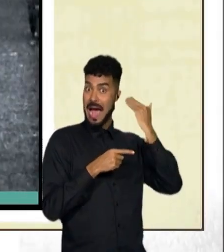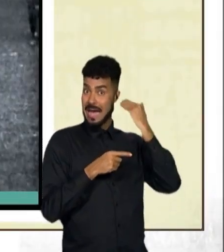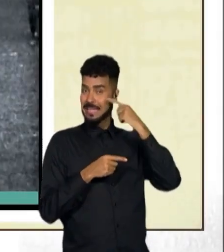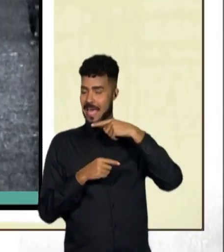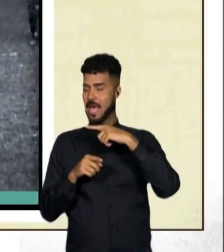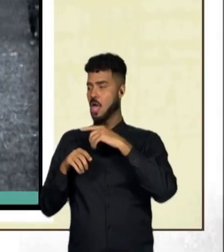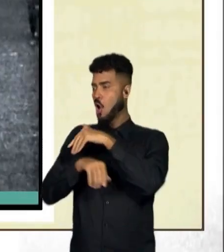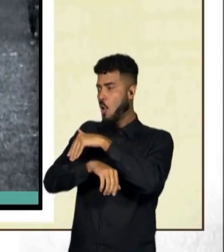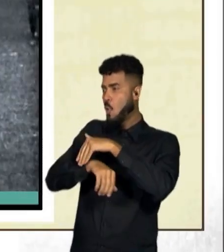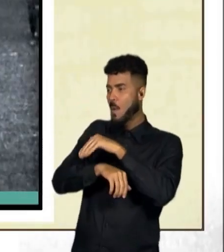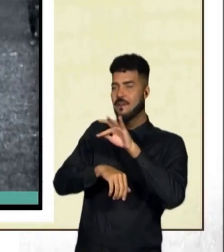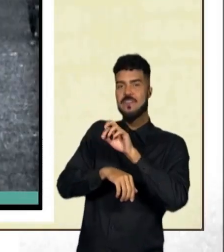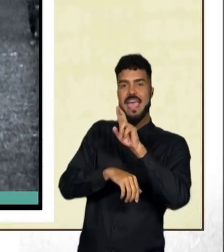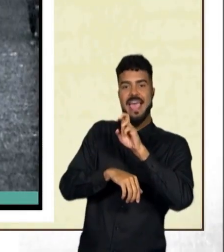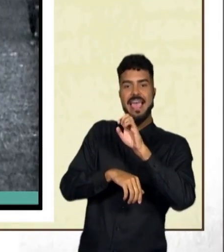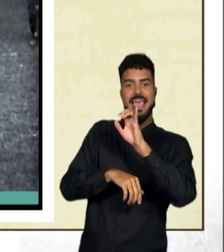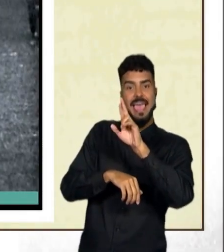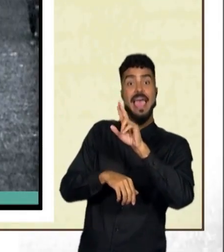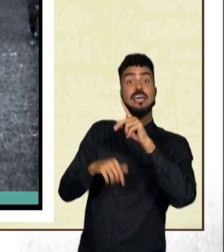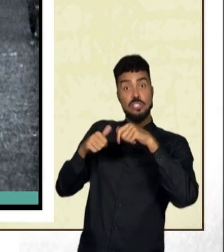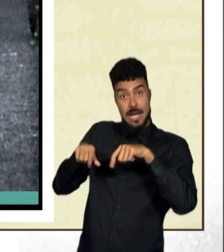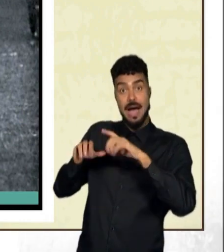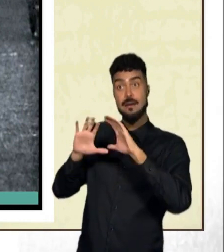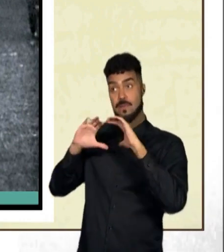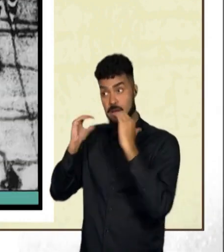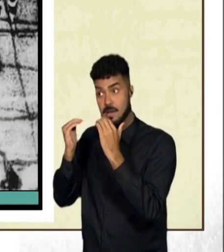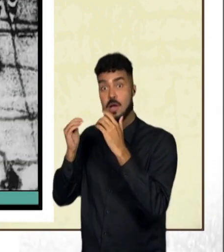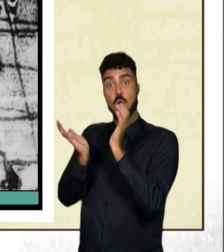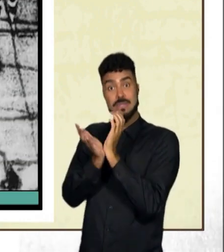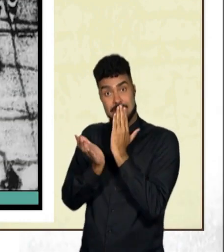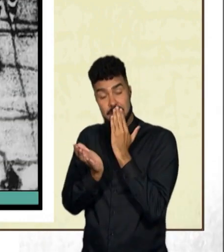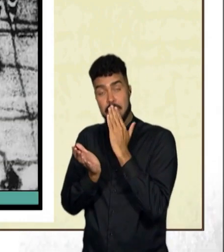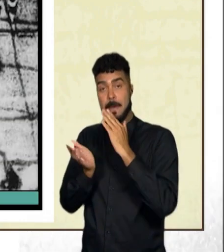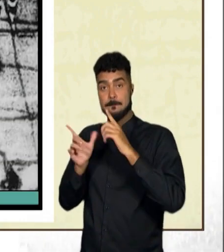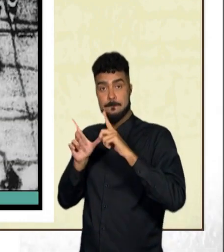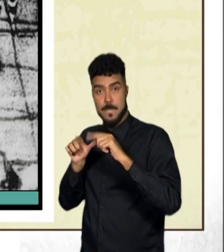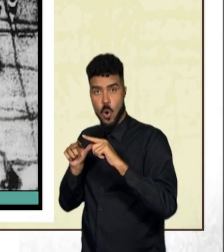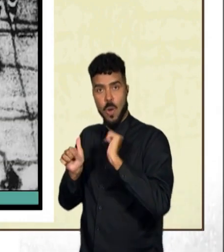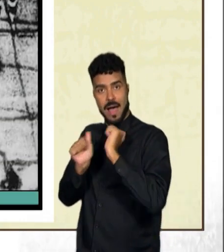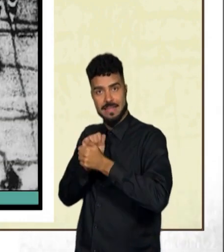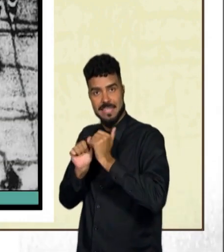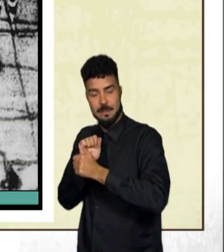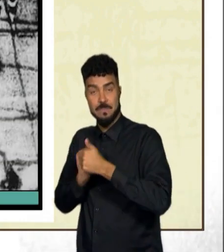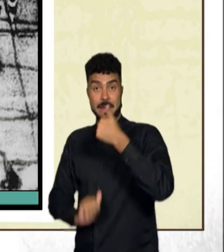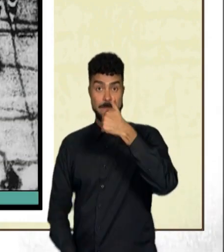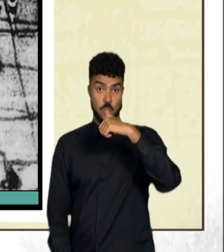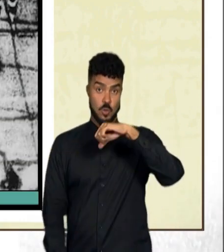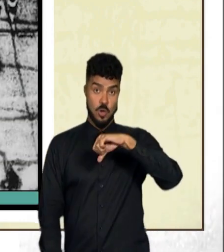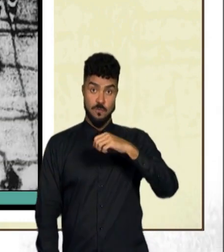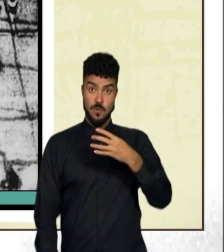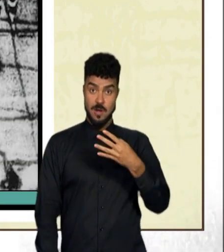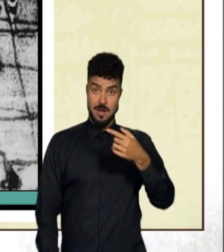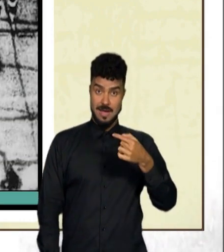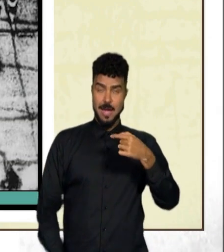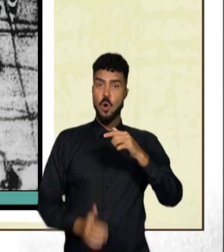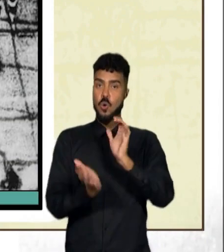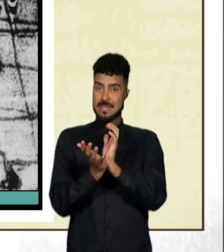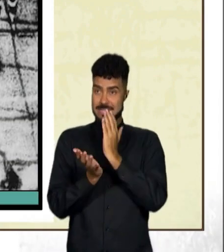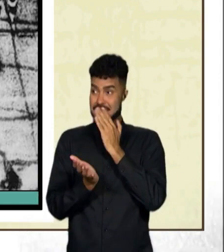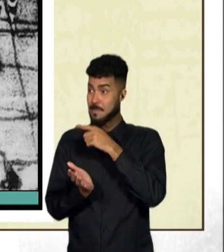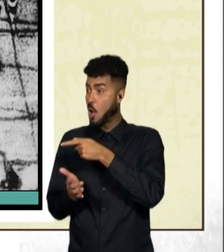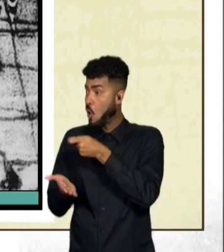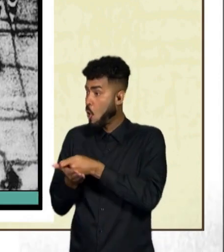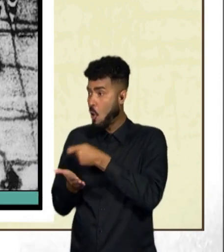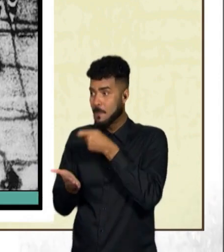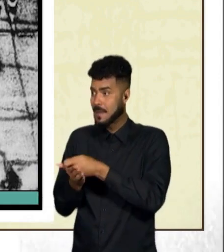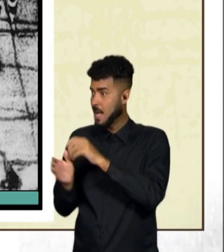Ferrer abrigou o clube do Bangu e seus atletas. Em 1947, o time é obrigado a